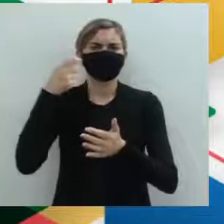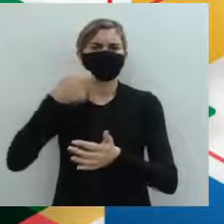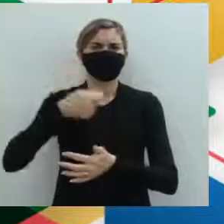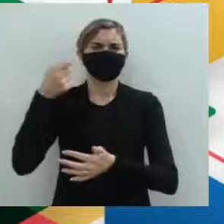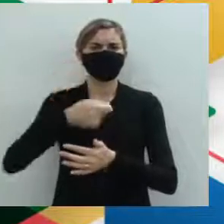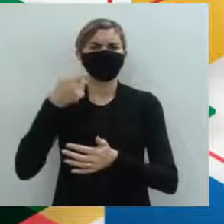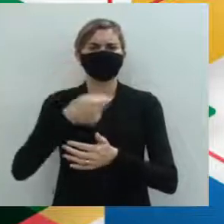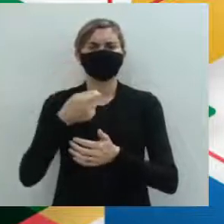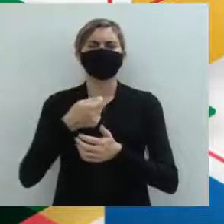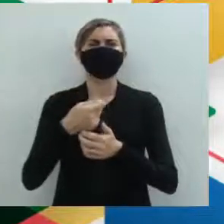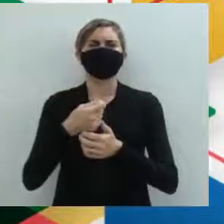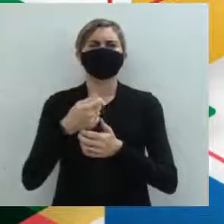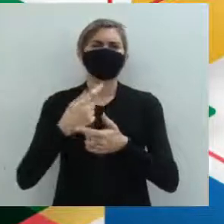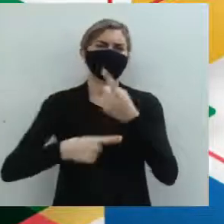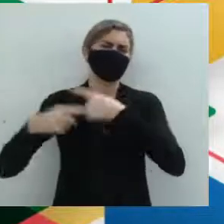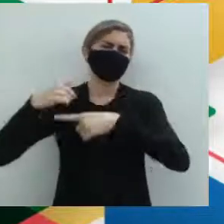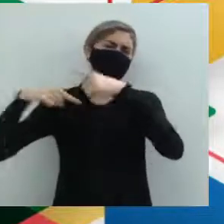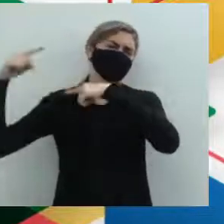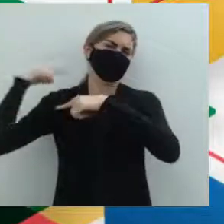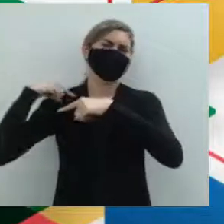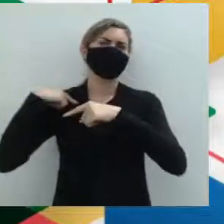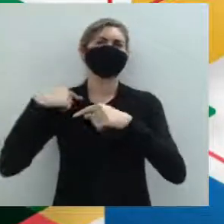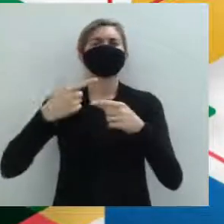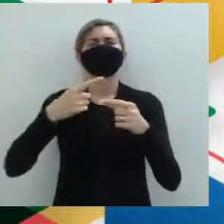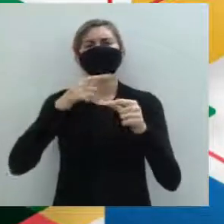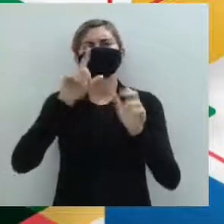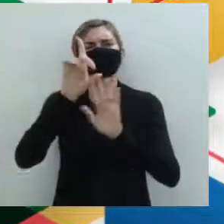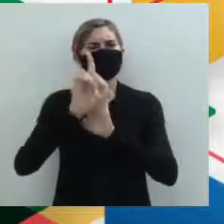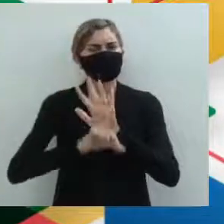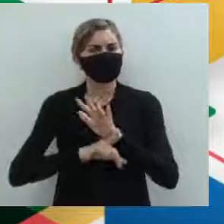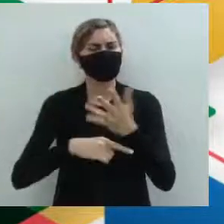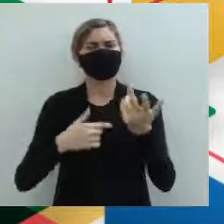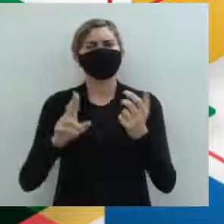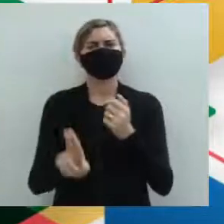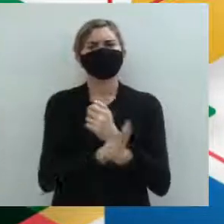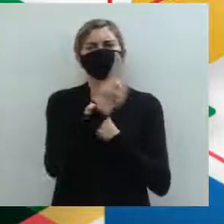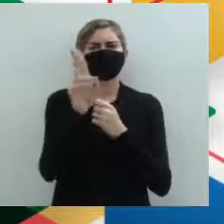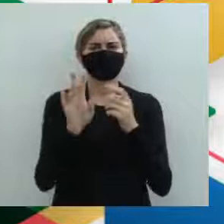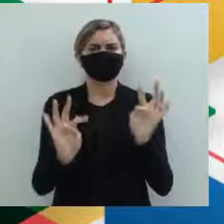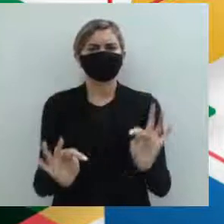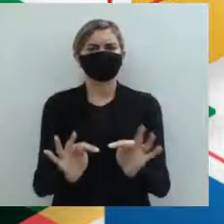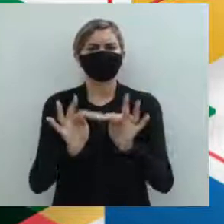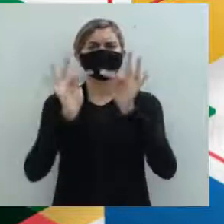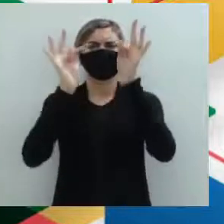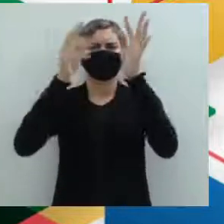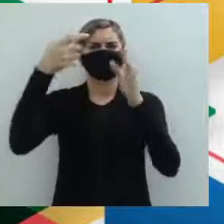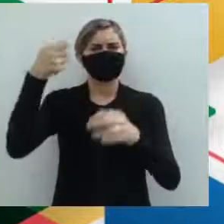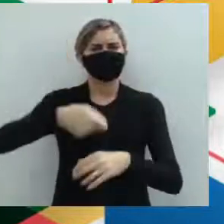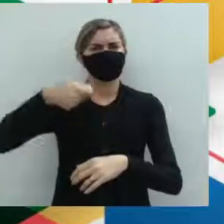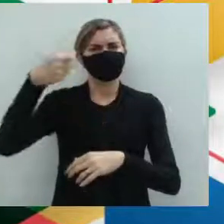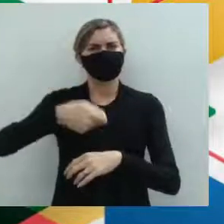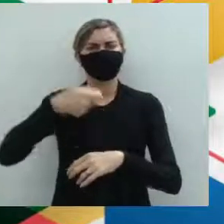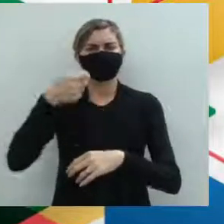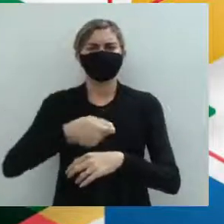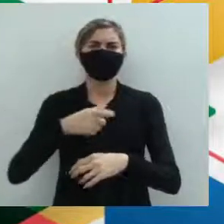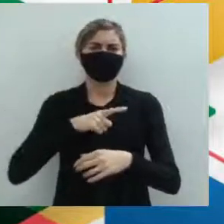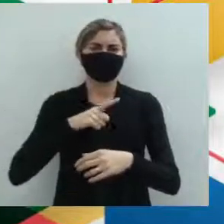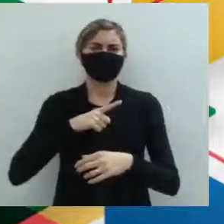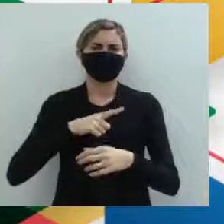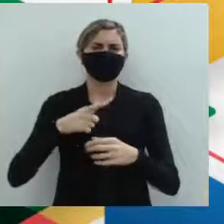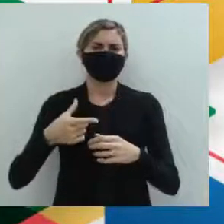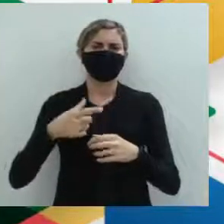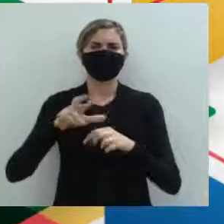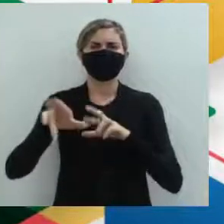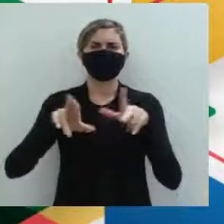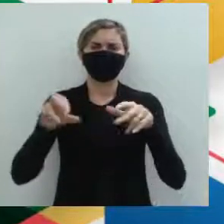os grandes retrocessos, erradicar direitos, usar a tecnologia para impor, sob ares